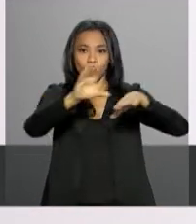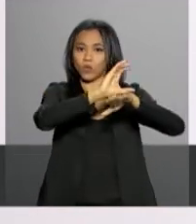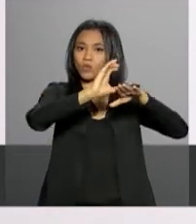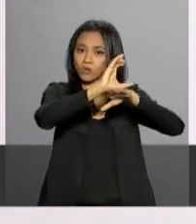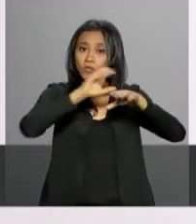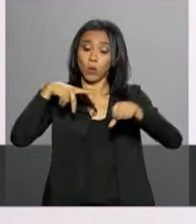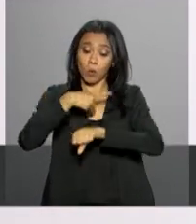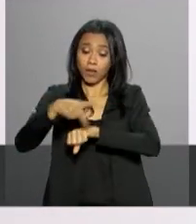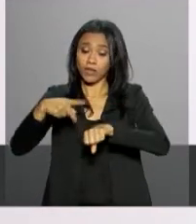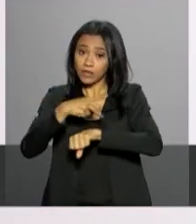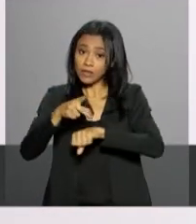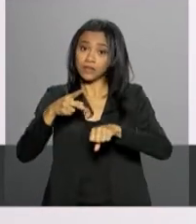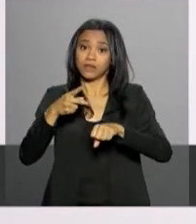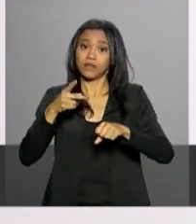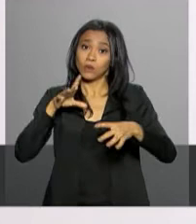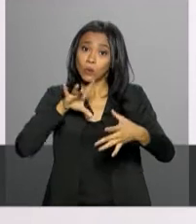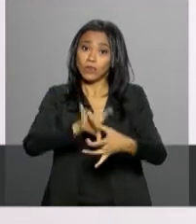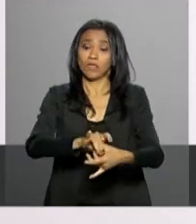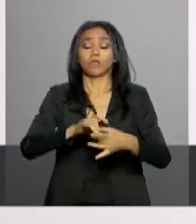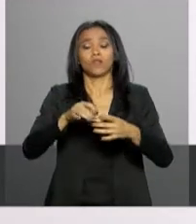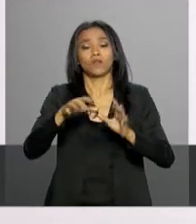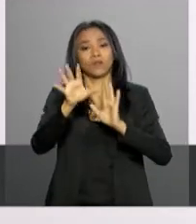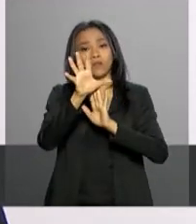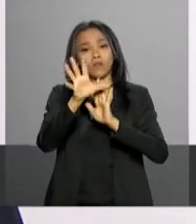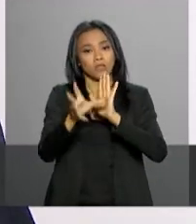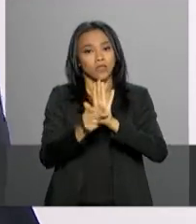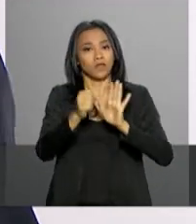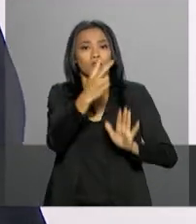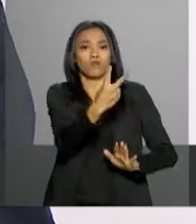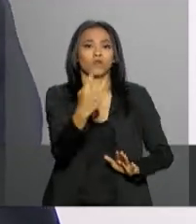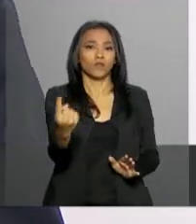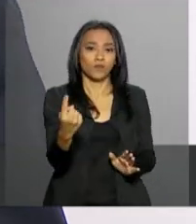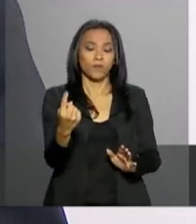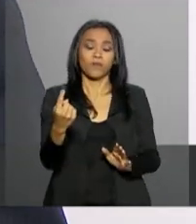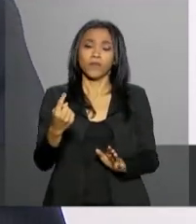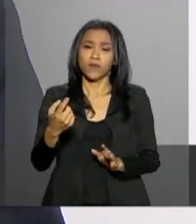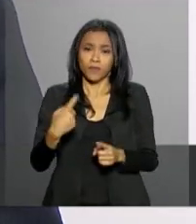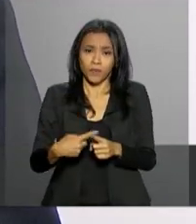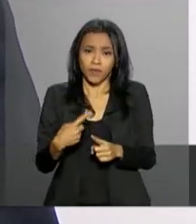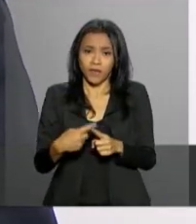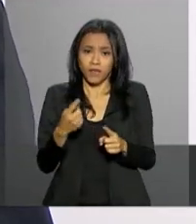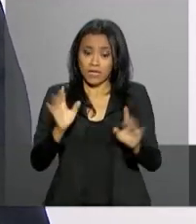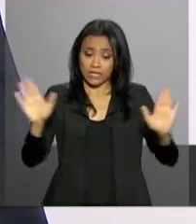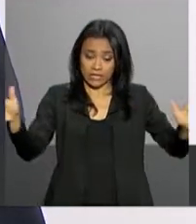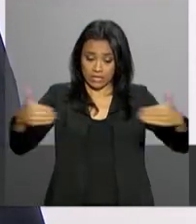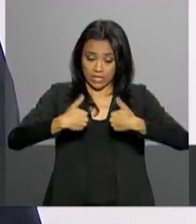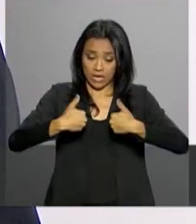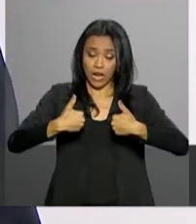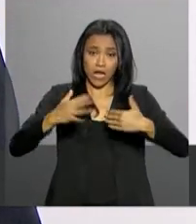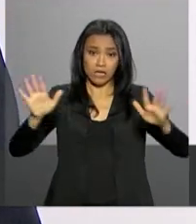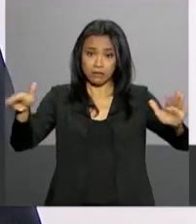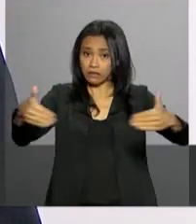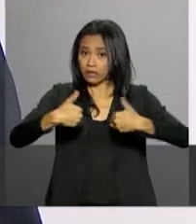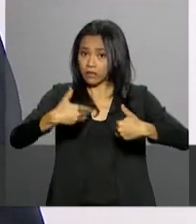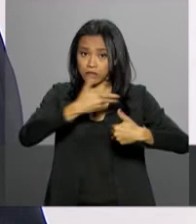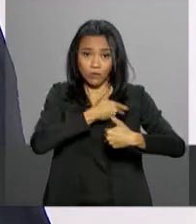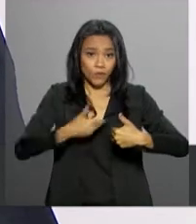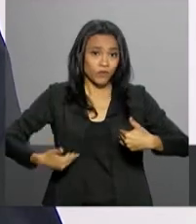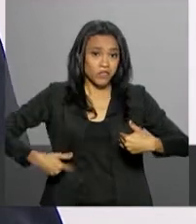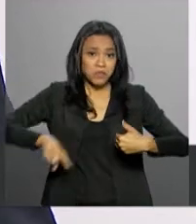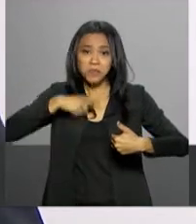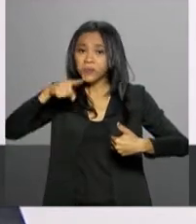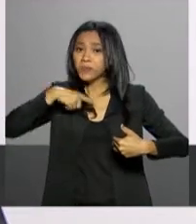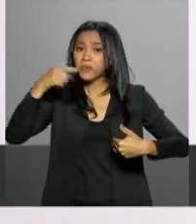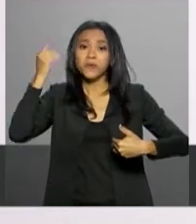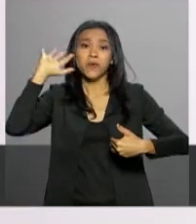no século 21 na convicção mais absoluta de que a centralização equipe dos regimes autoritários e o que